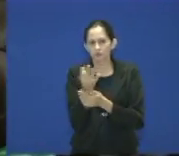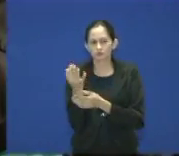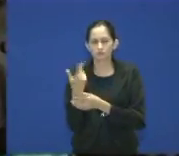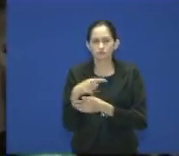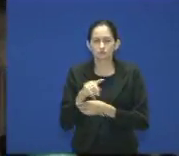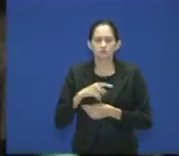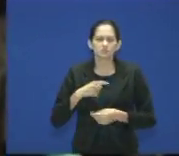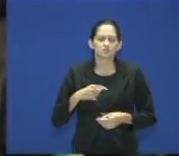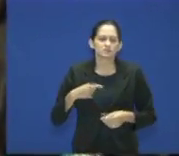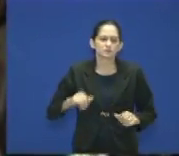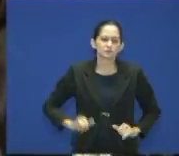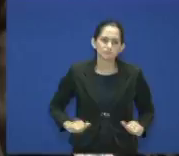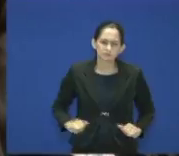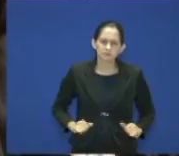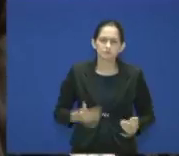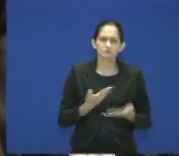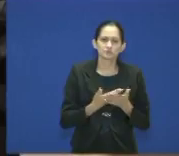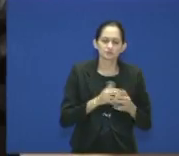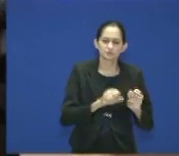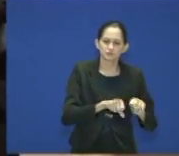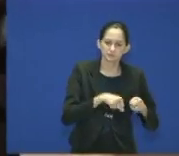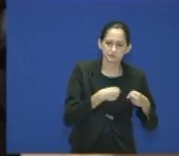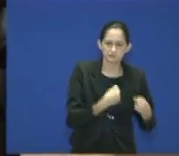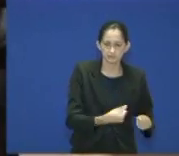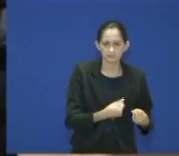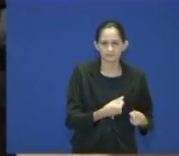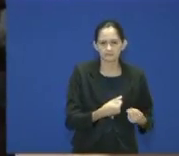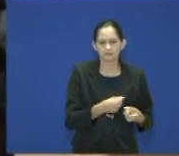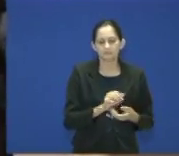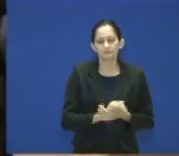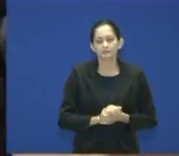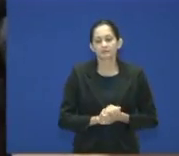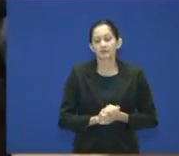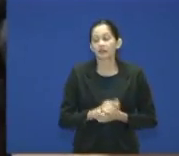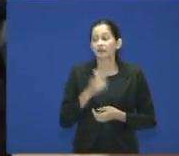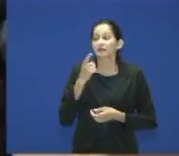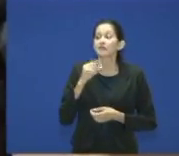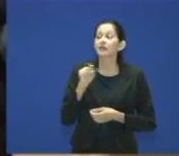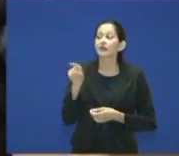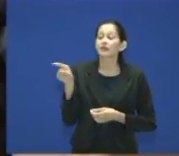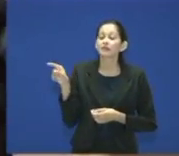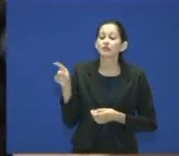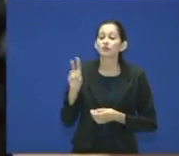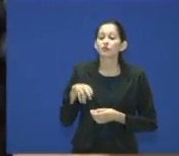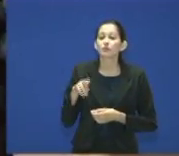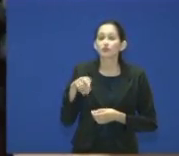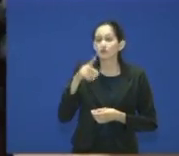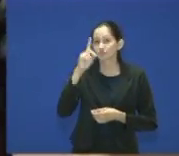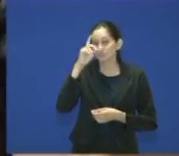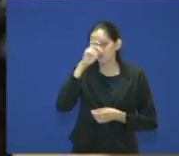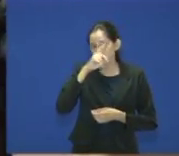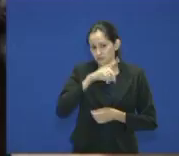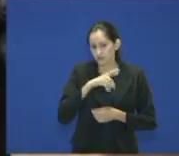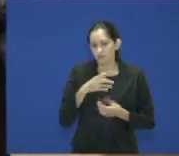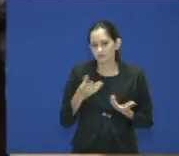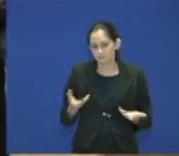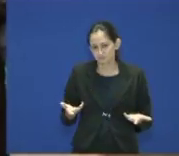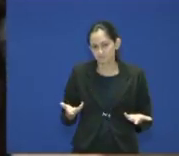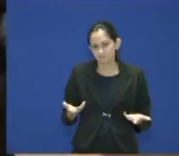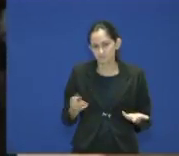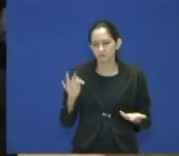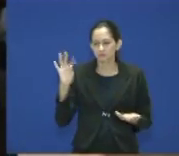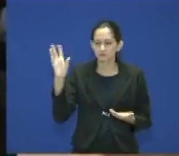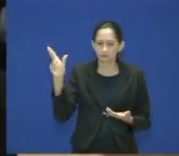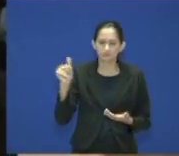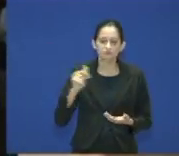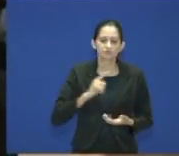sofrer mais que outras. Que levante a mão quem desses formandos nunca teve dificuldade com anatomia ou fisiologia,